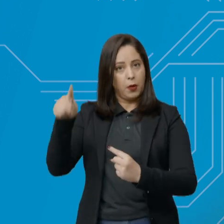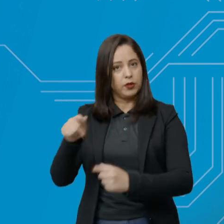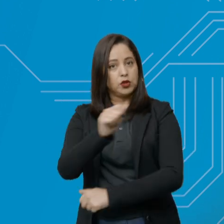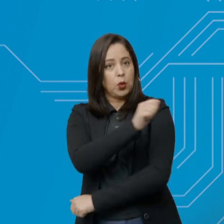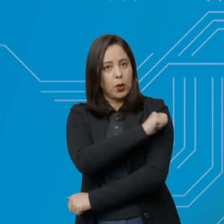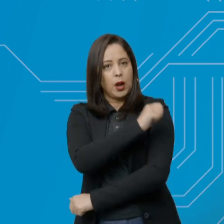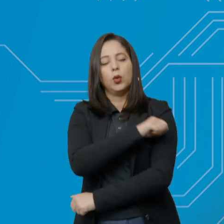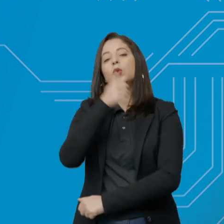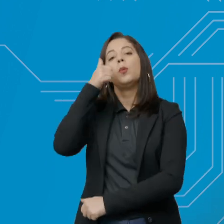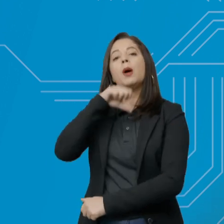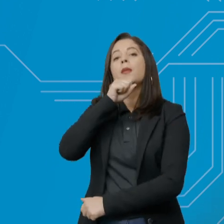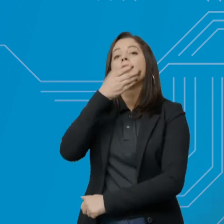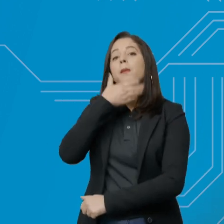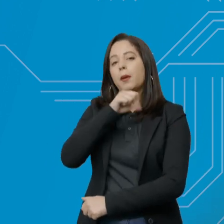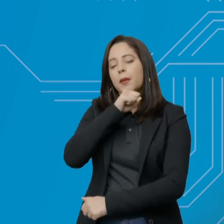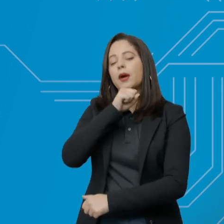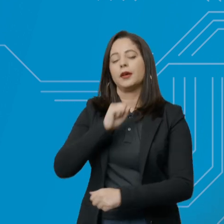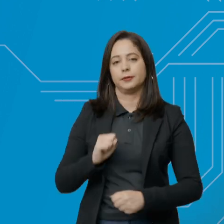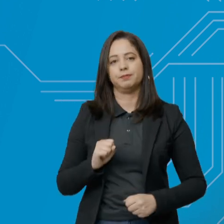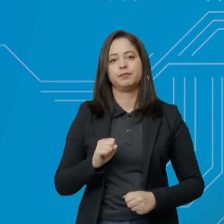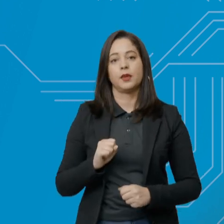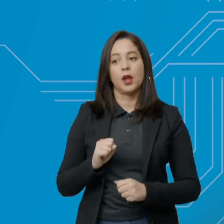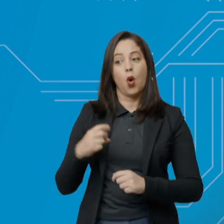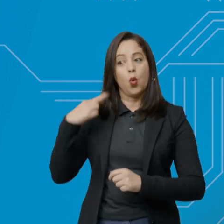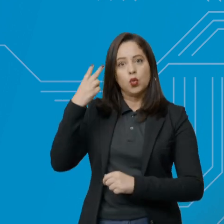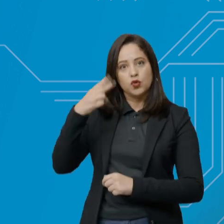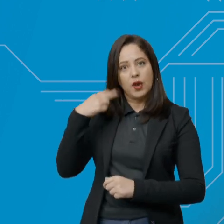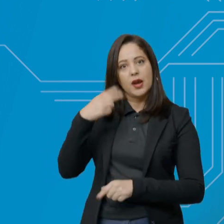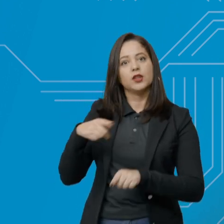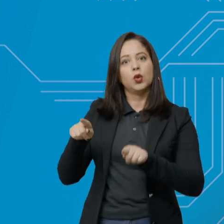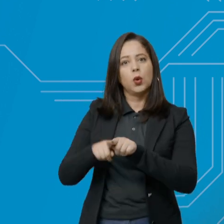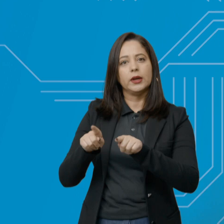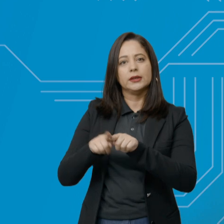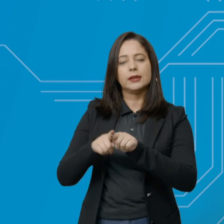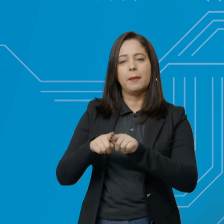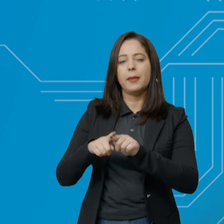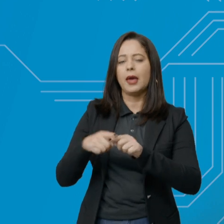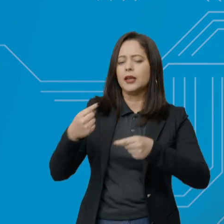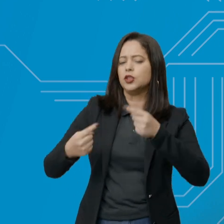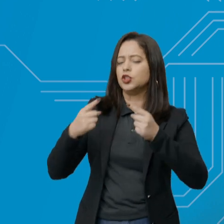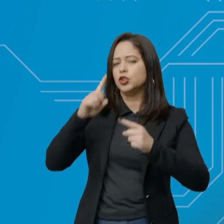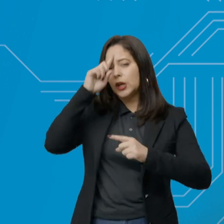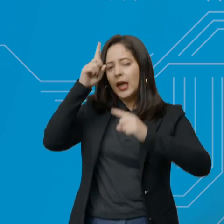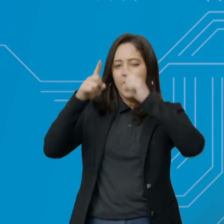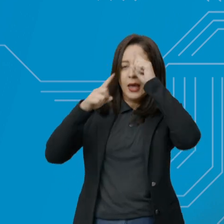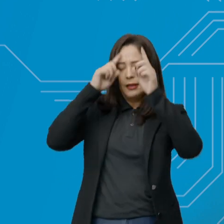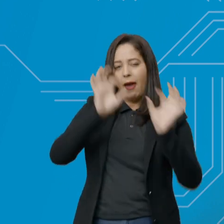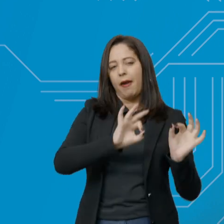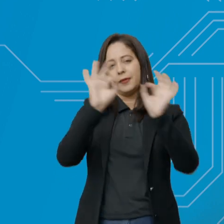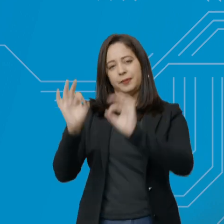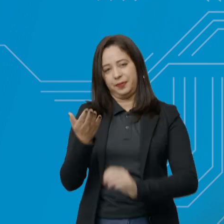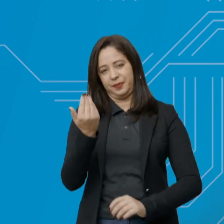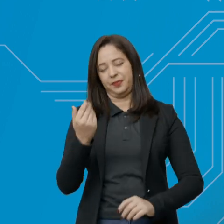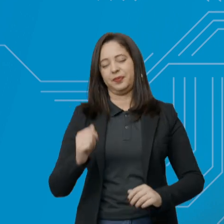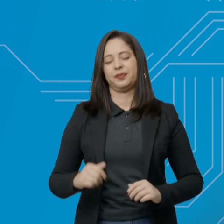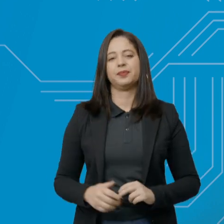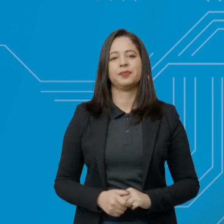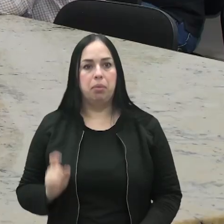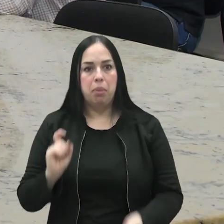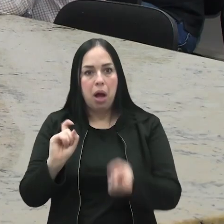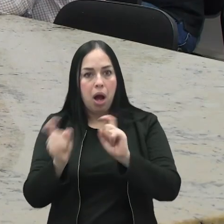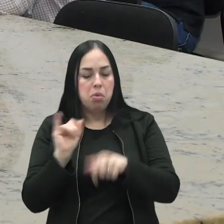professores, alunos e pais da rede pública municipal. Eles também definiram as ações da comissão para 2025. Vamos